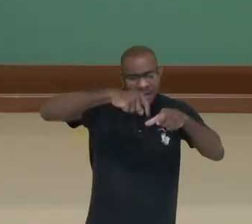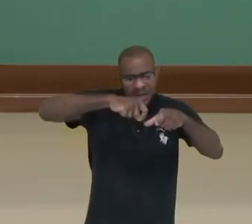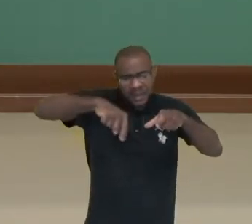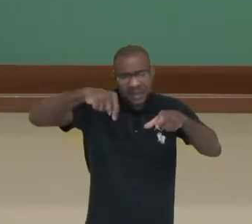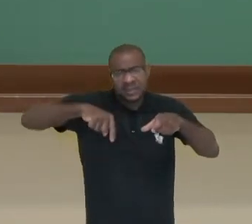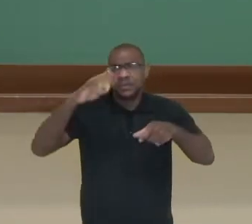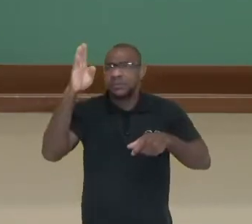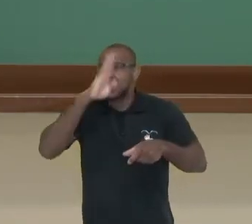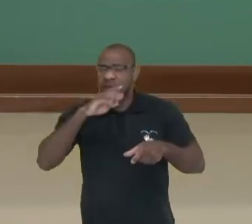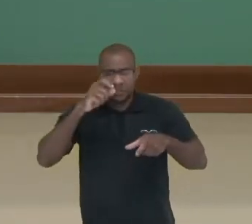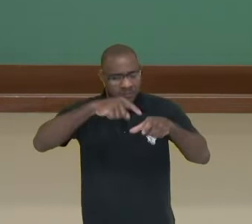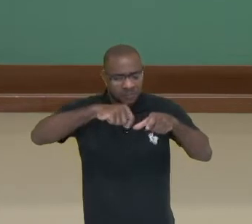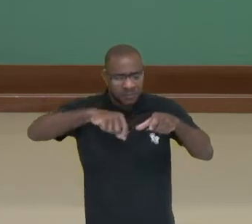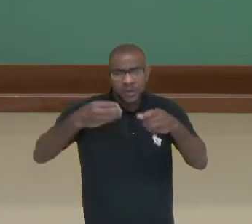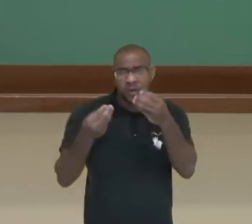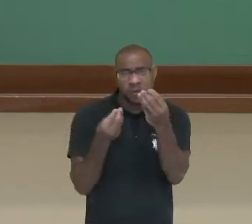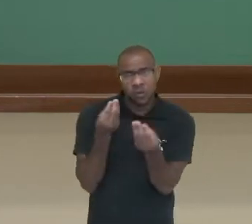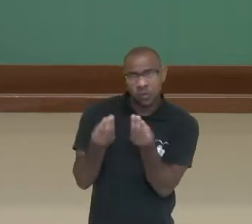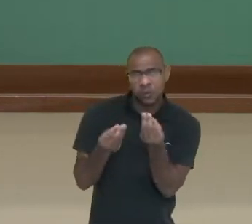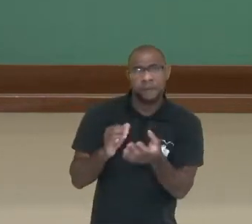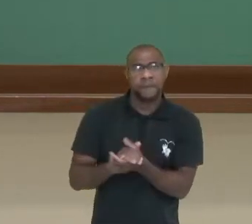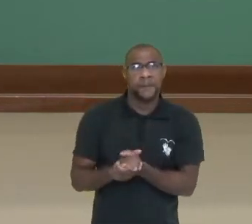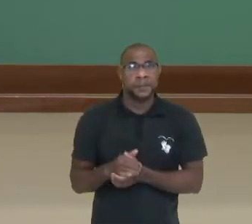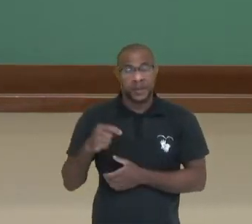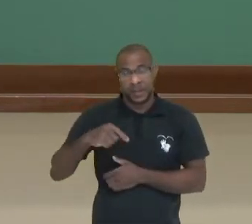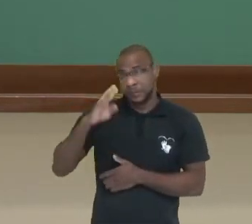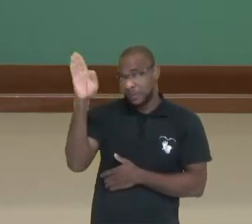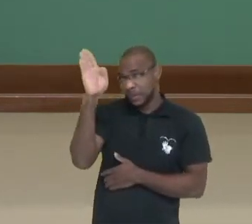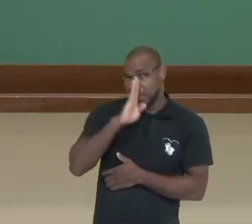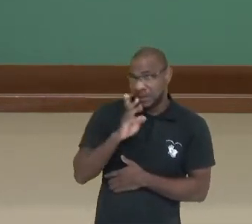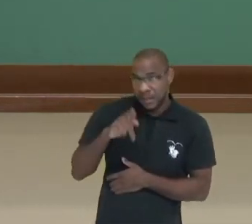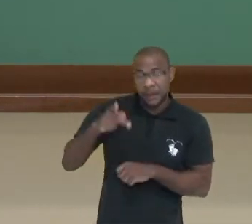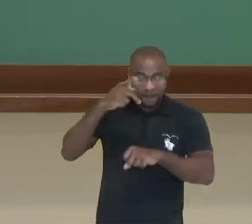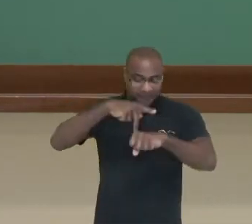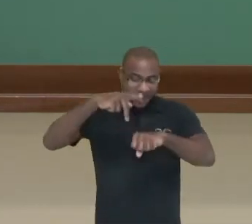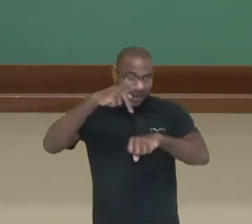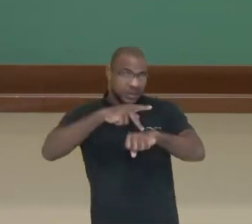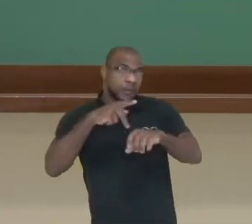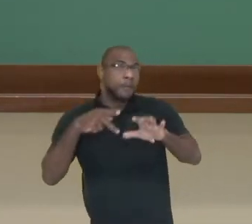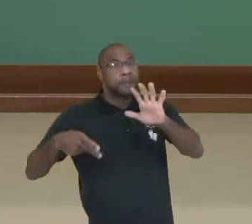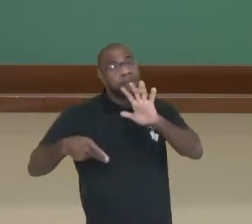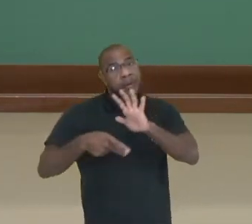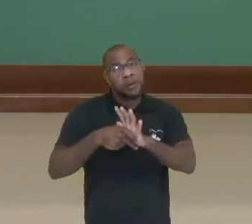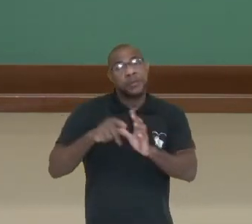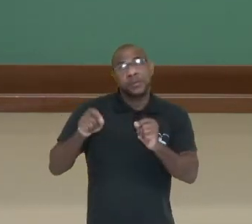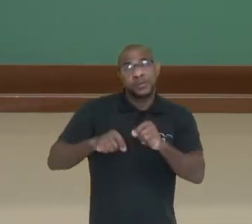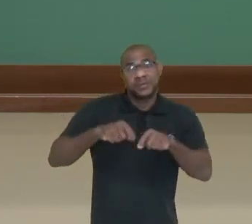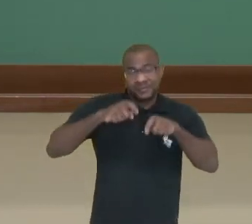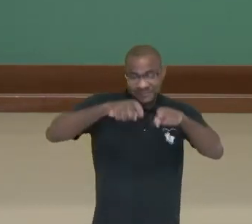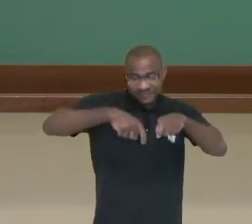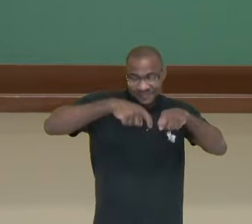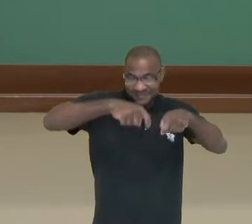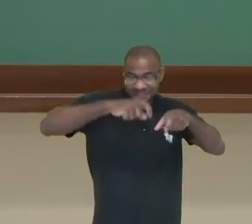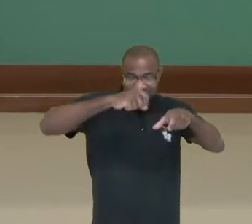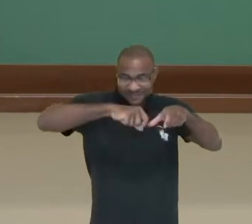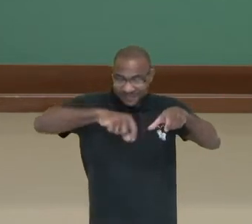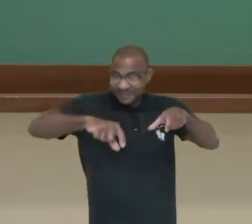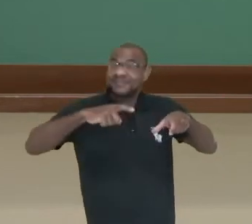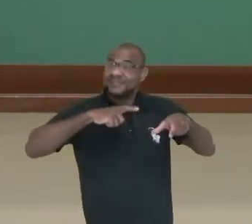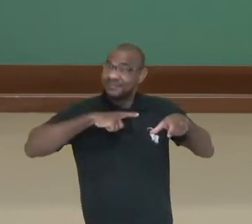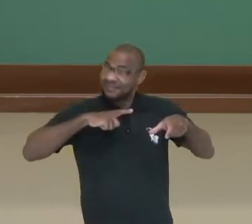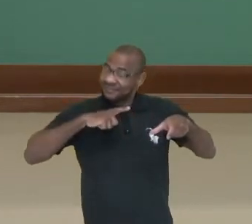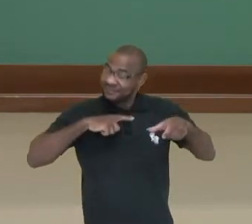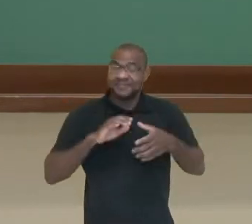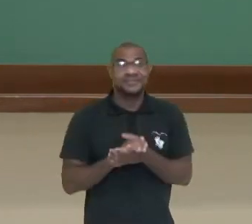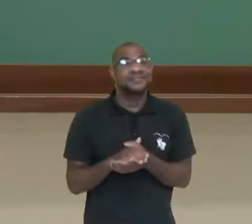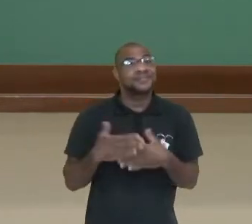Muito importante nós entendermos que o Brasil é um país tipicamente agrícola. Portanto, a